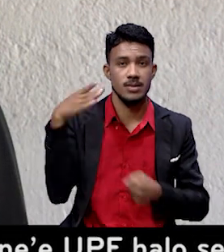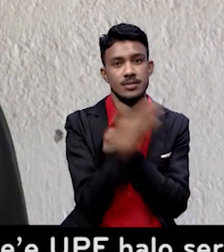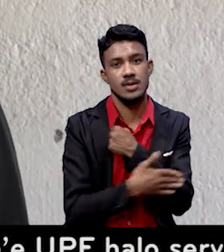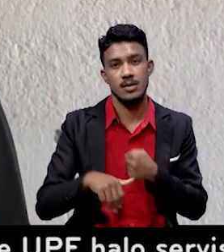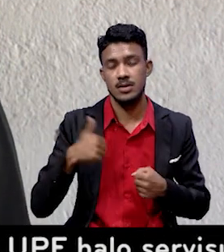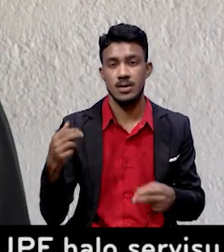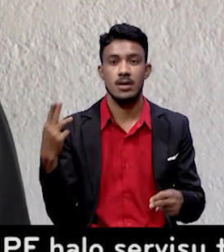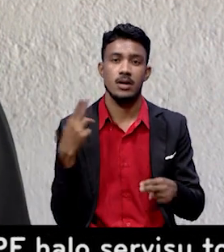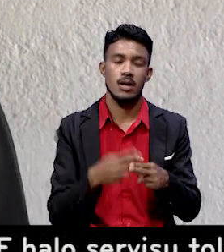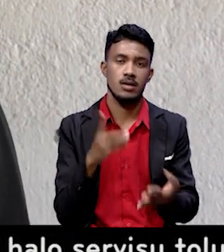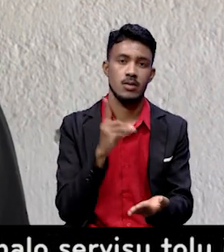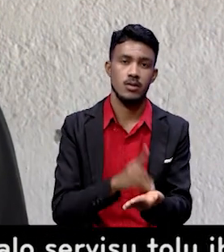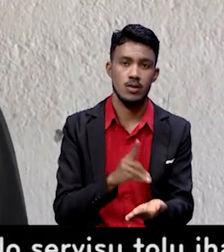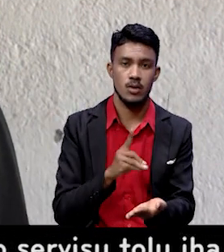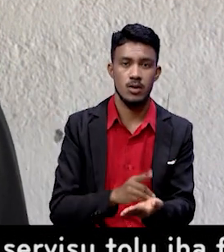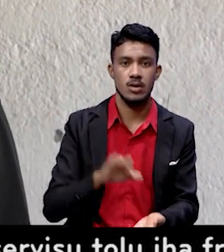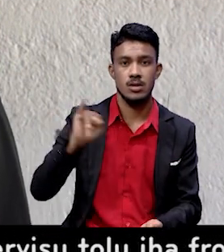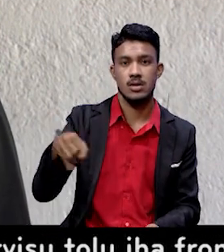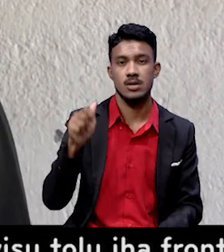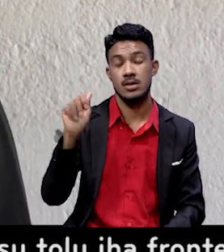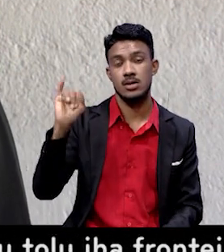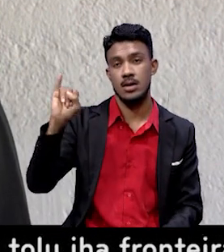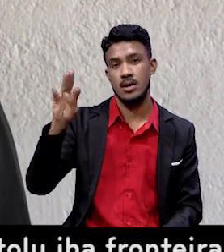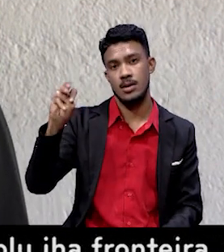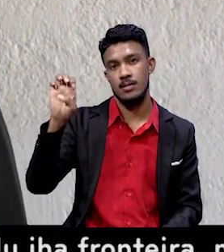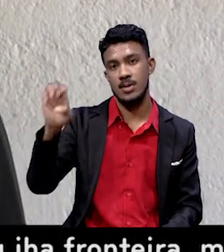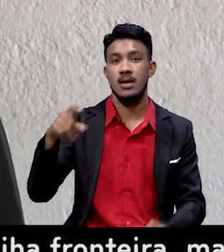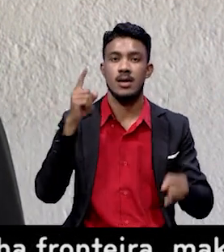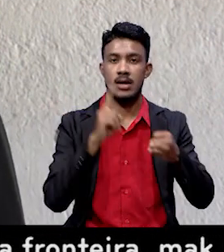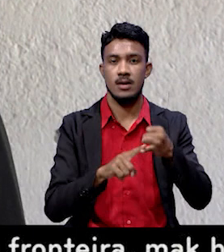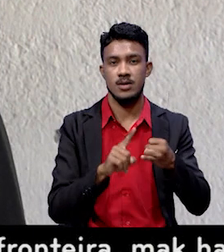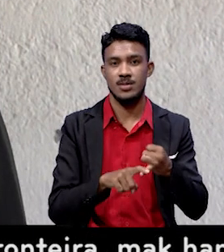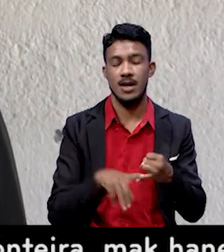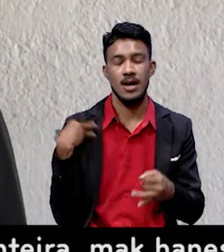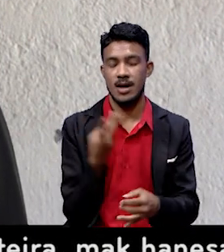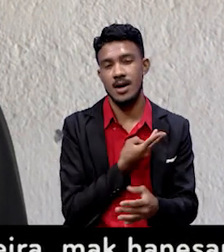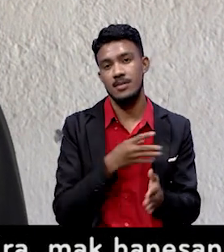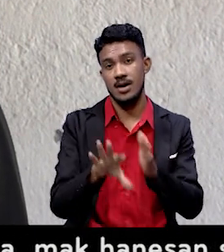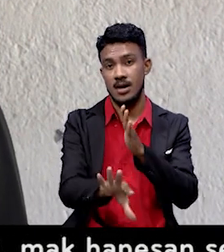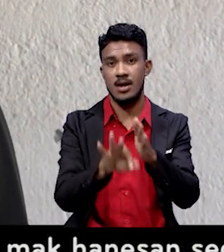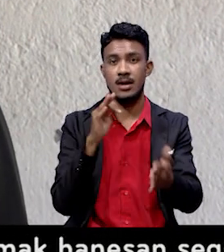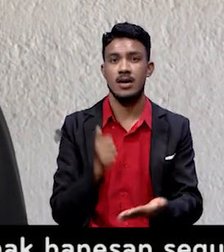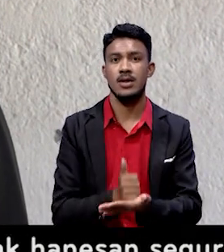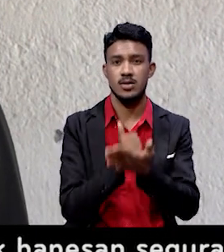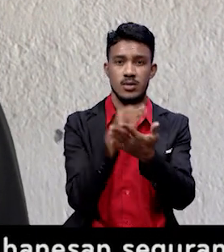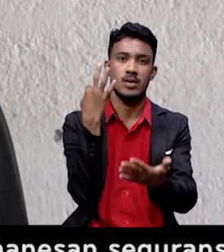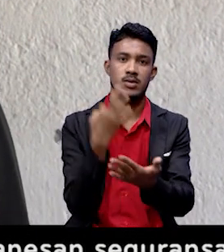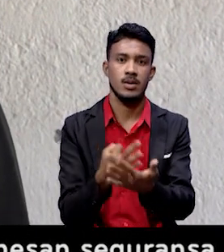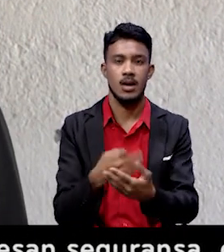Jaime Gama, depois a minha assessora, Dr. Jaime Gama, e com isso, a minha retendo um apoio financeiro para